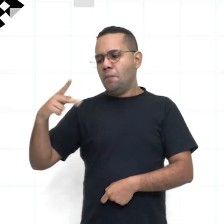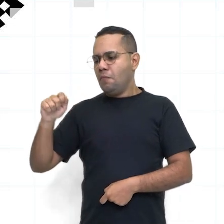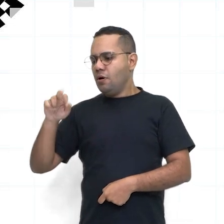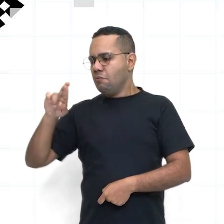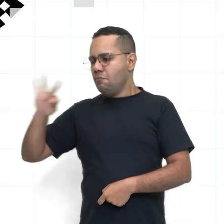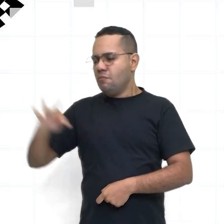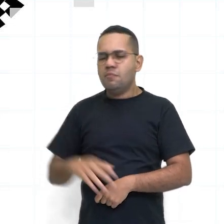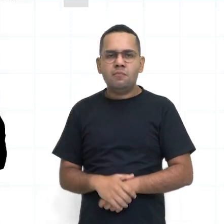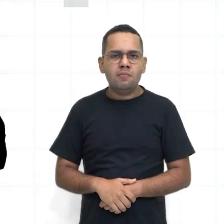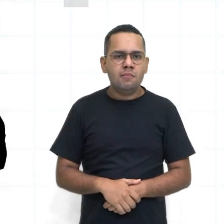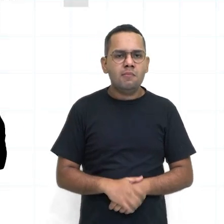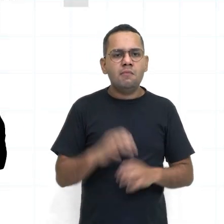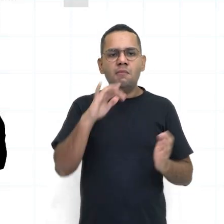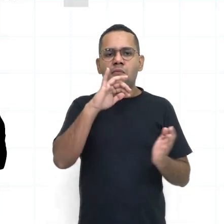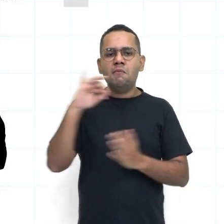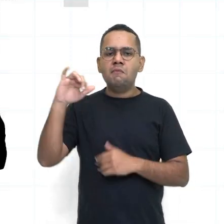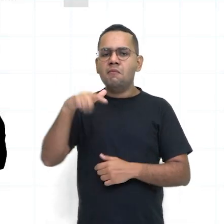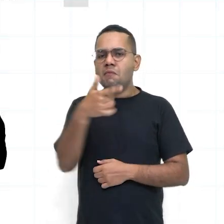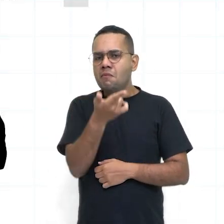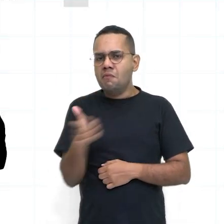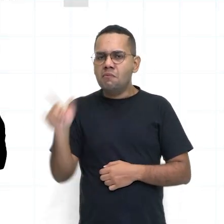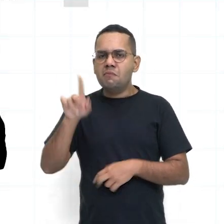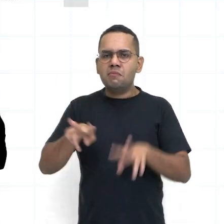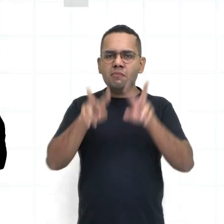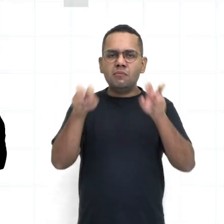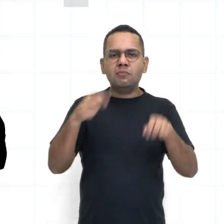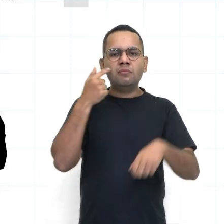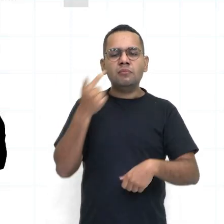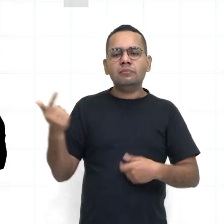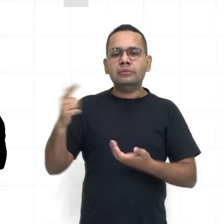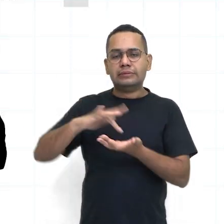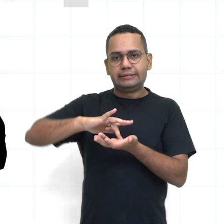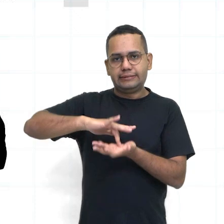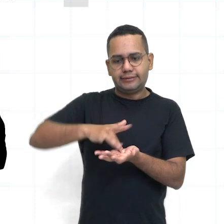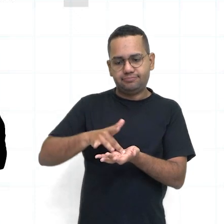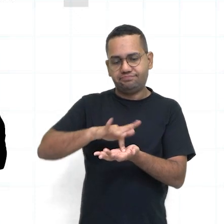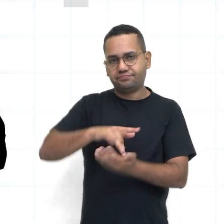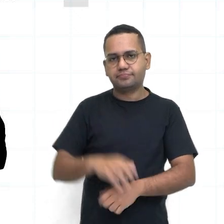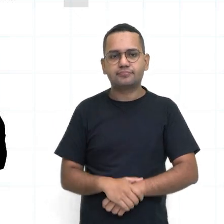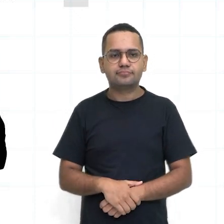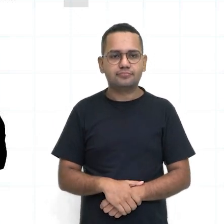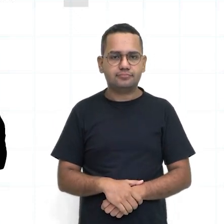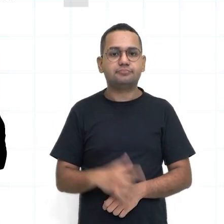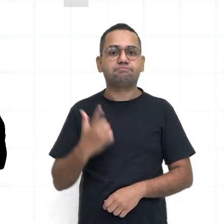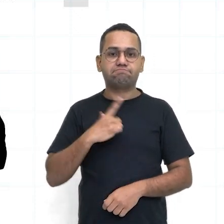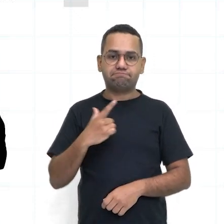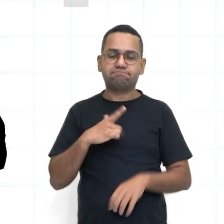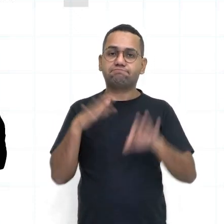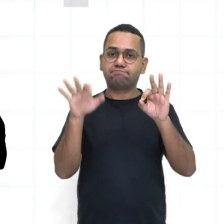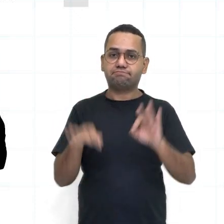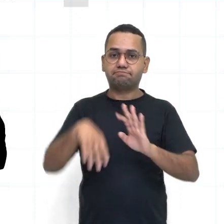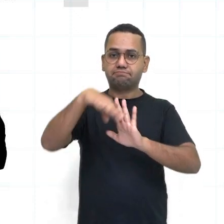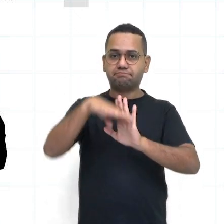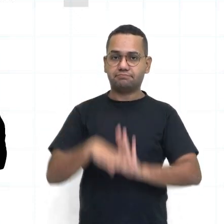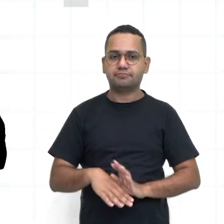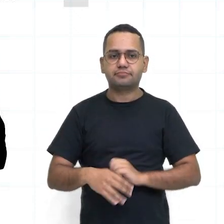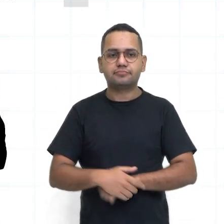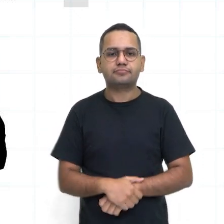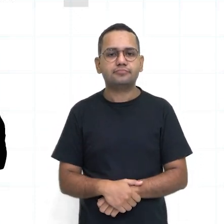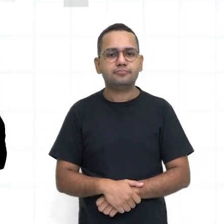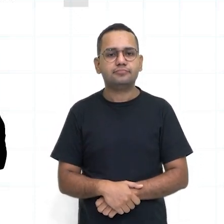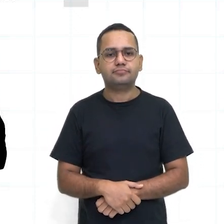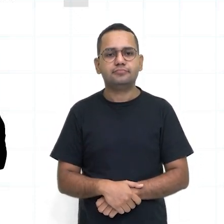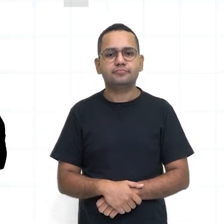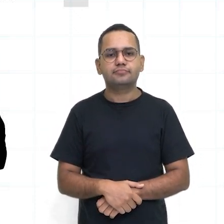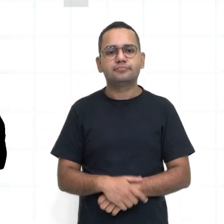dança. Olha só, fomos lá no balé clássico, né, que ele possui características bem definidas que o tornam uma